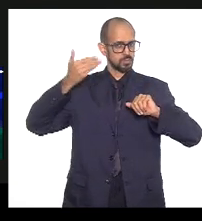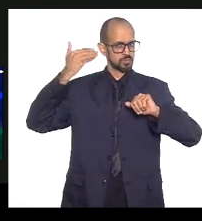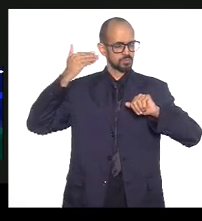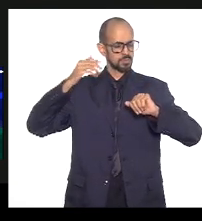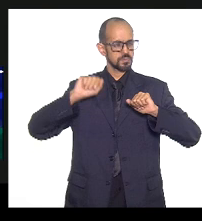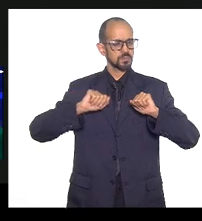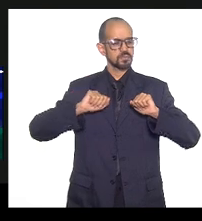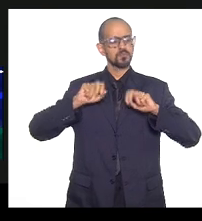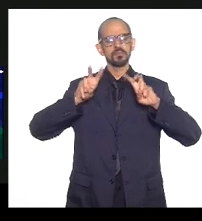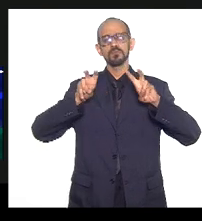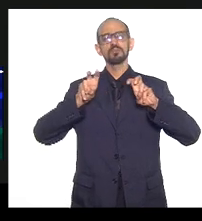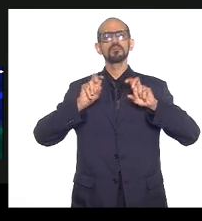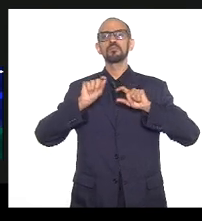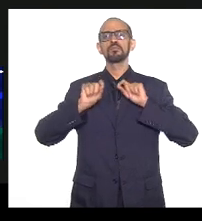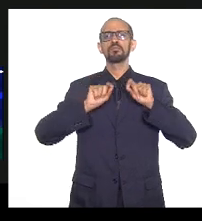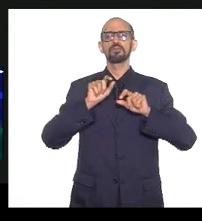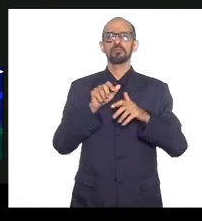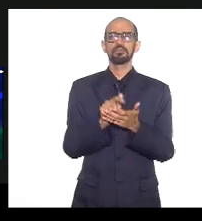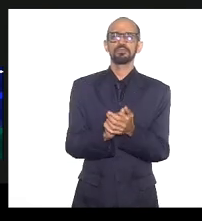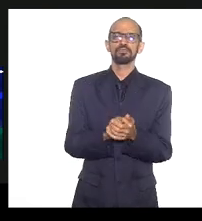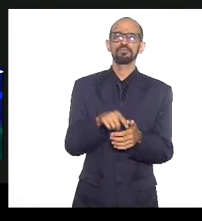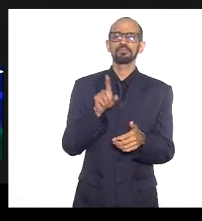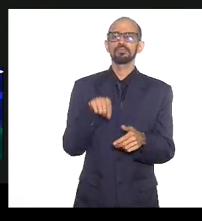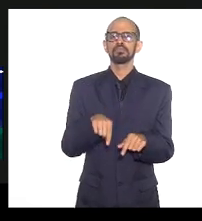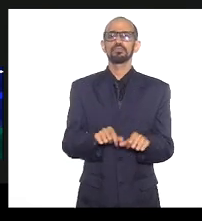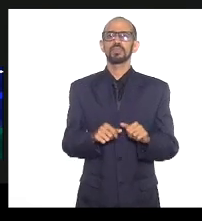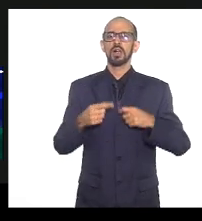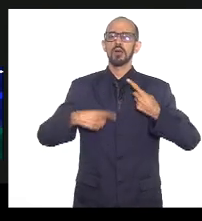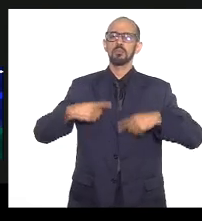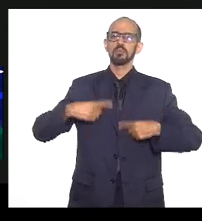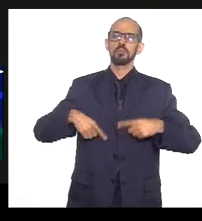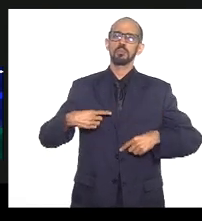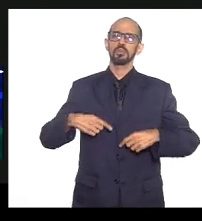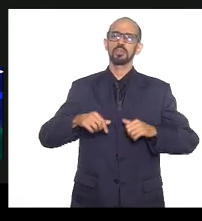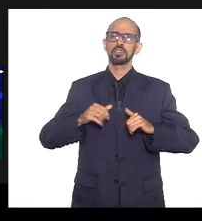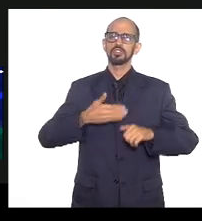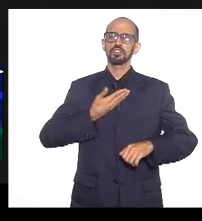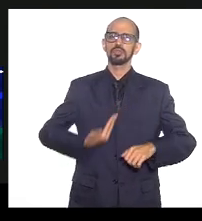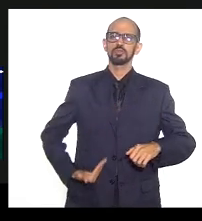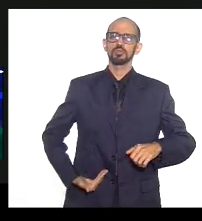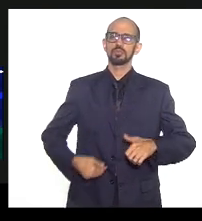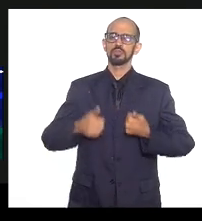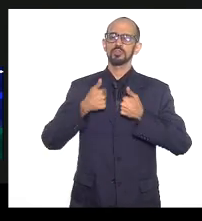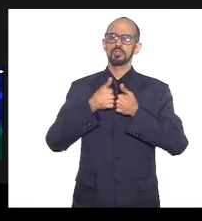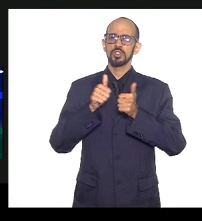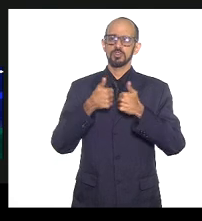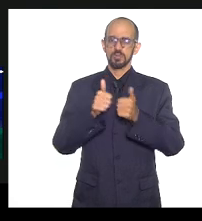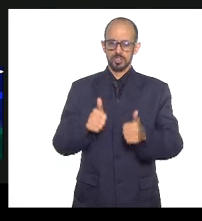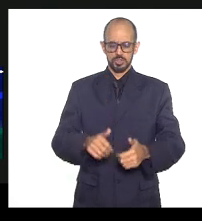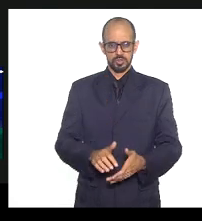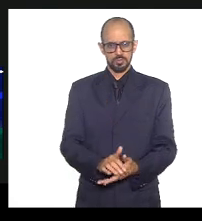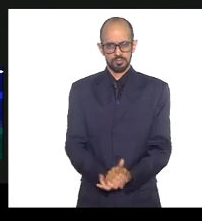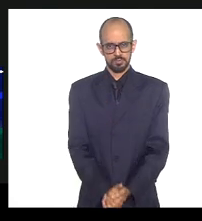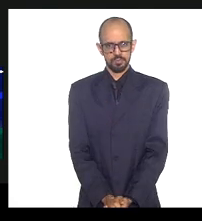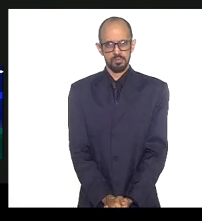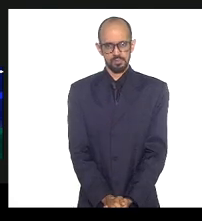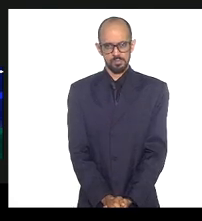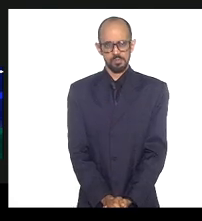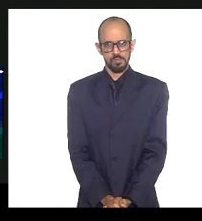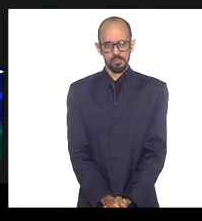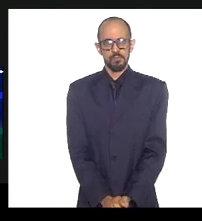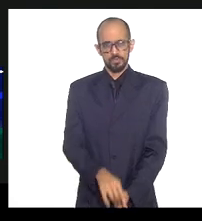relacionadas com a política pública dos transportes isso também